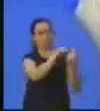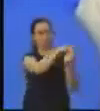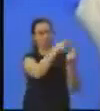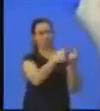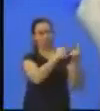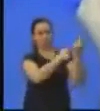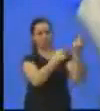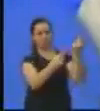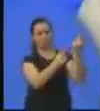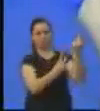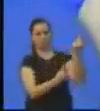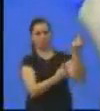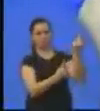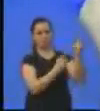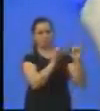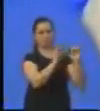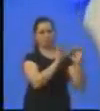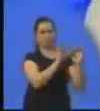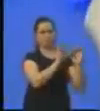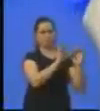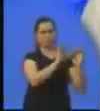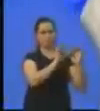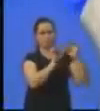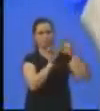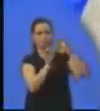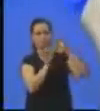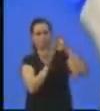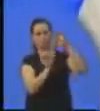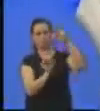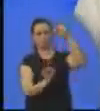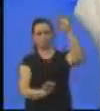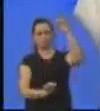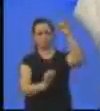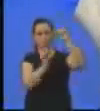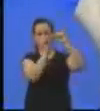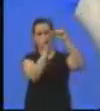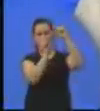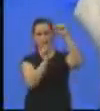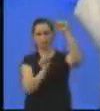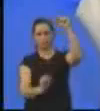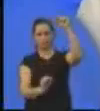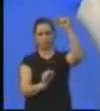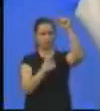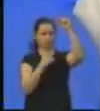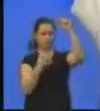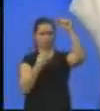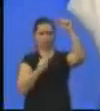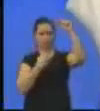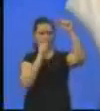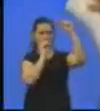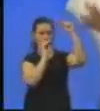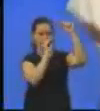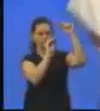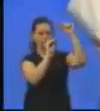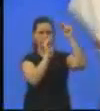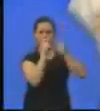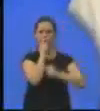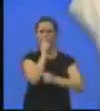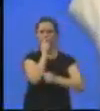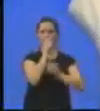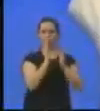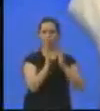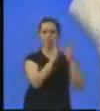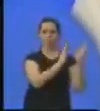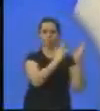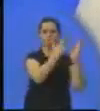2 tem uma reta tracejada. Por quê? Porque o meu gráfico não passa por ali, eu não tenho aquele valor. Então eu vou ter um desenho antes do π